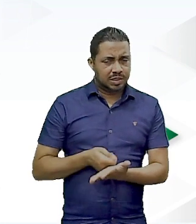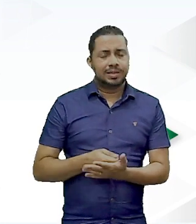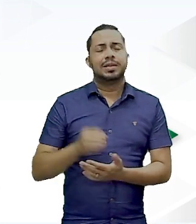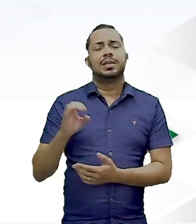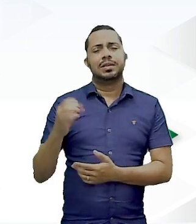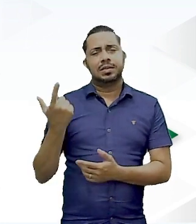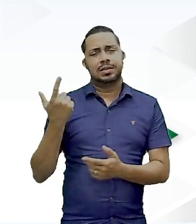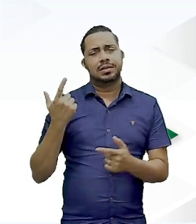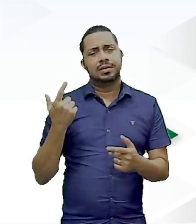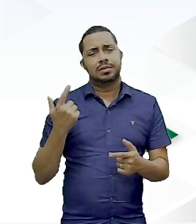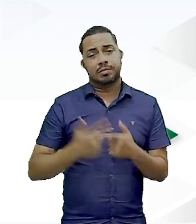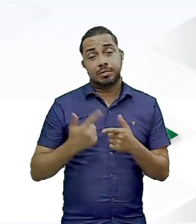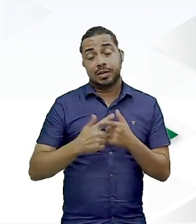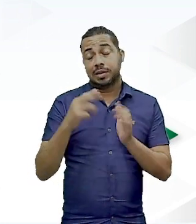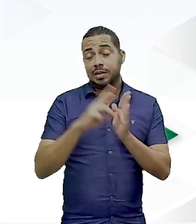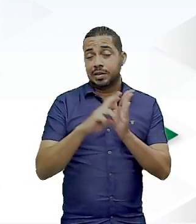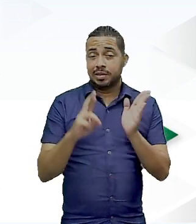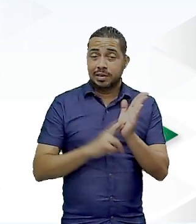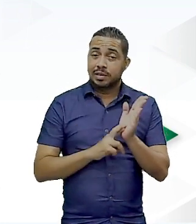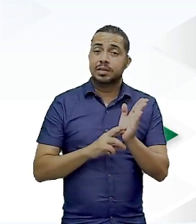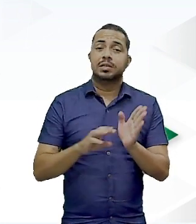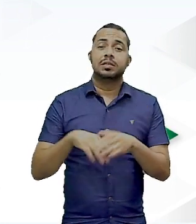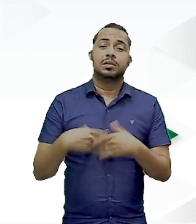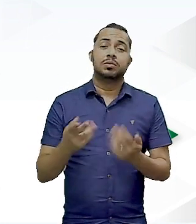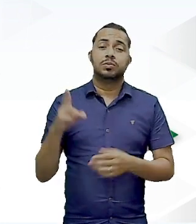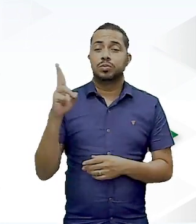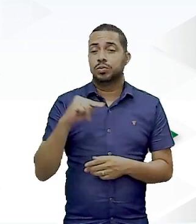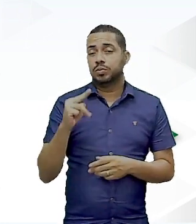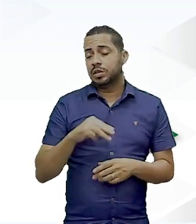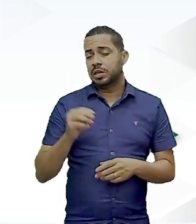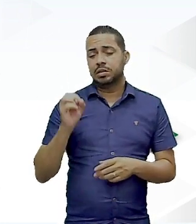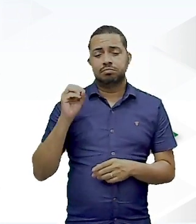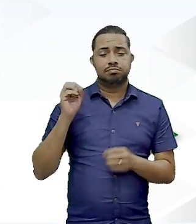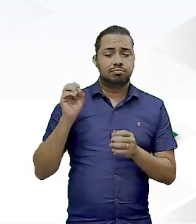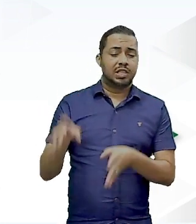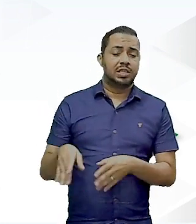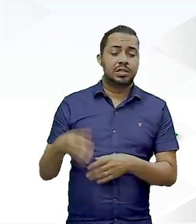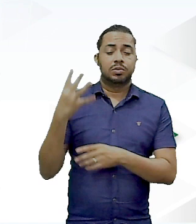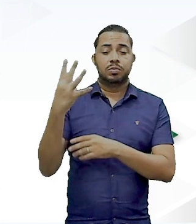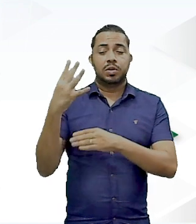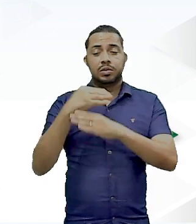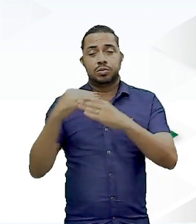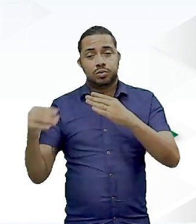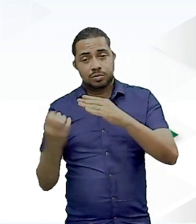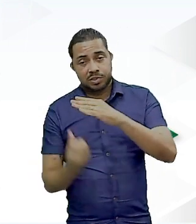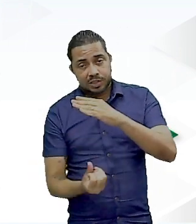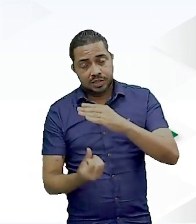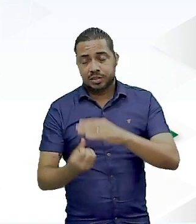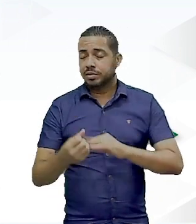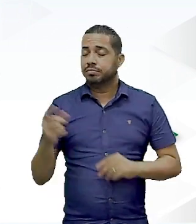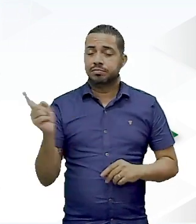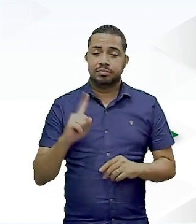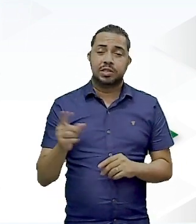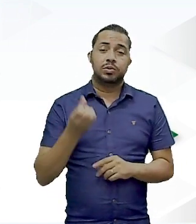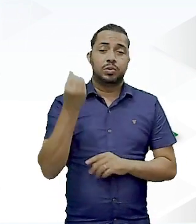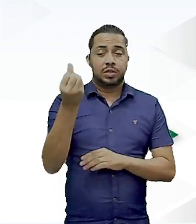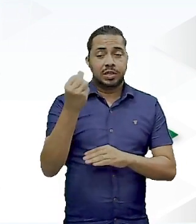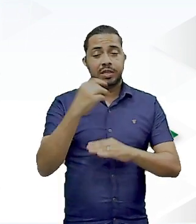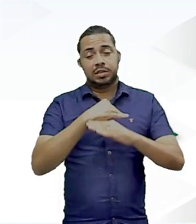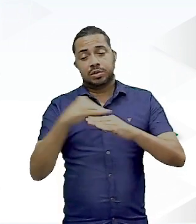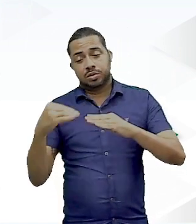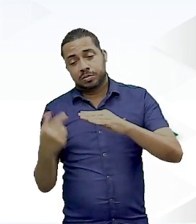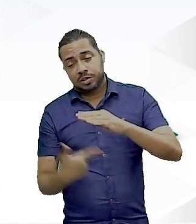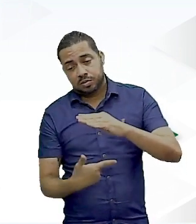né? É regra. Então, nunca deixe 4 sobre 6, tá? Nunca deixe 6 sobre